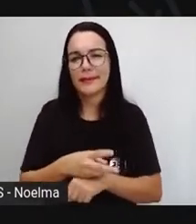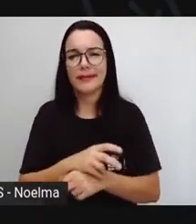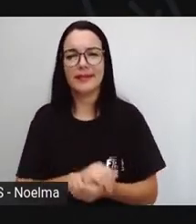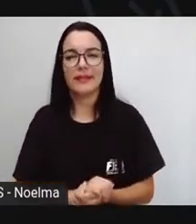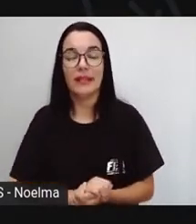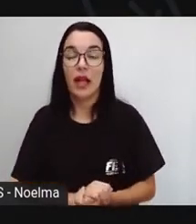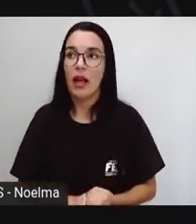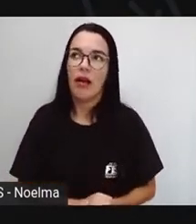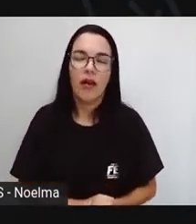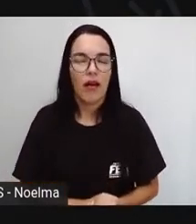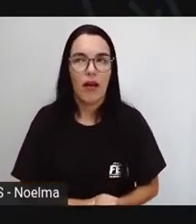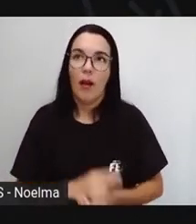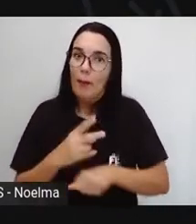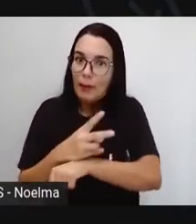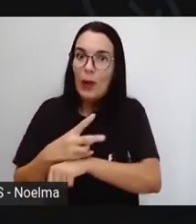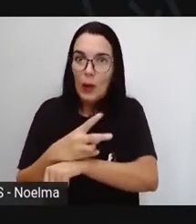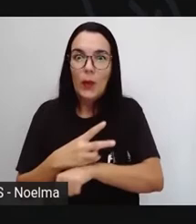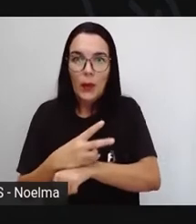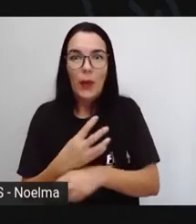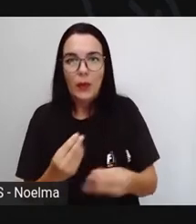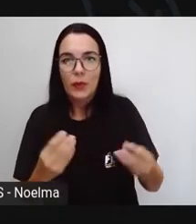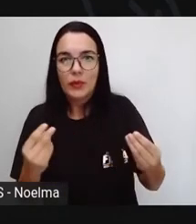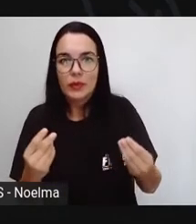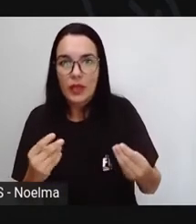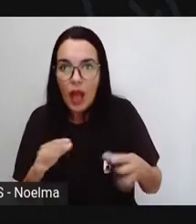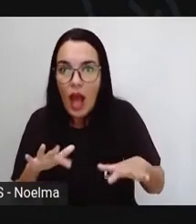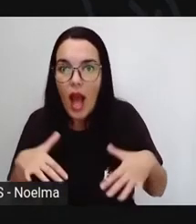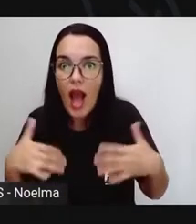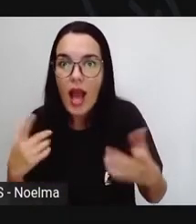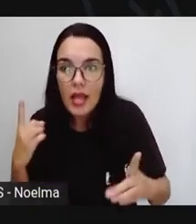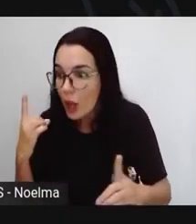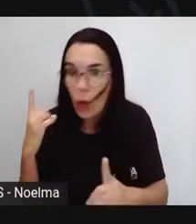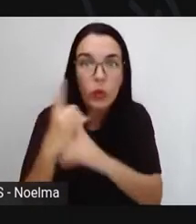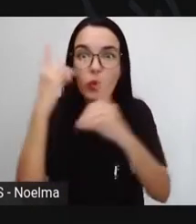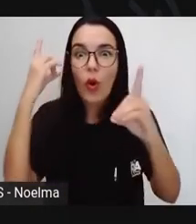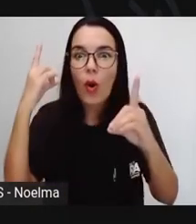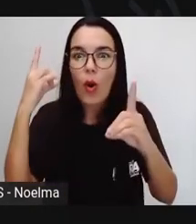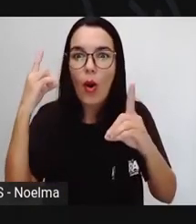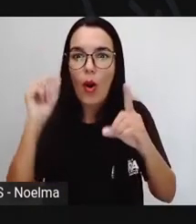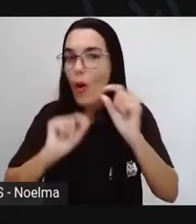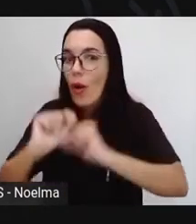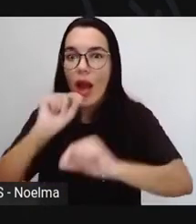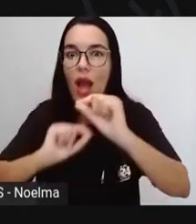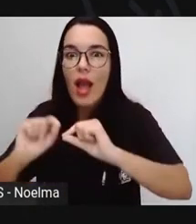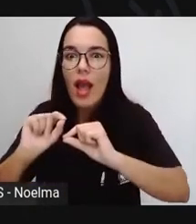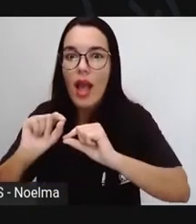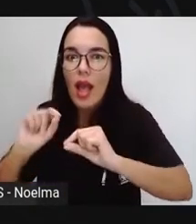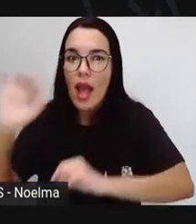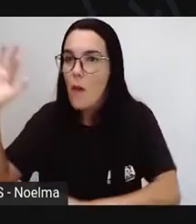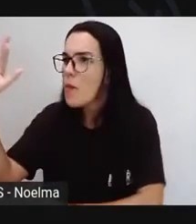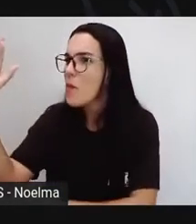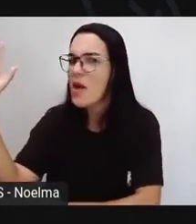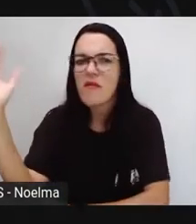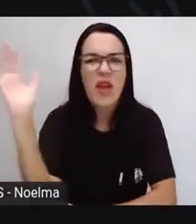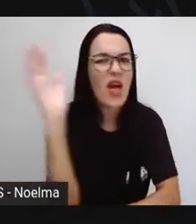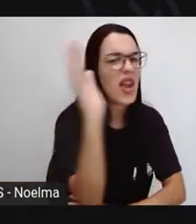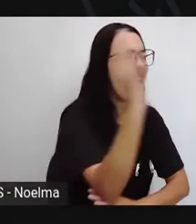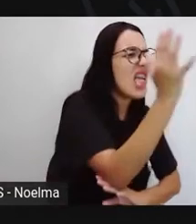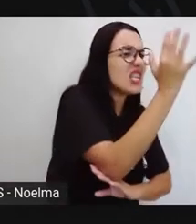Procurou tanto que acabou achando uma floresta muito, muito grande.